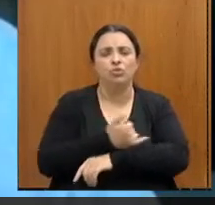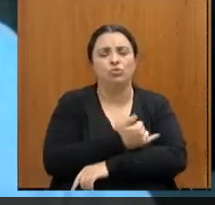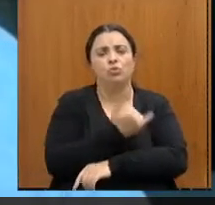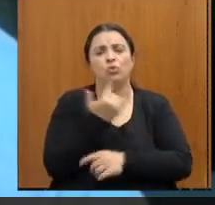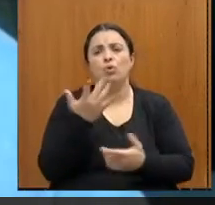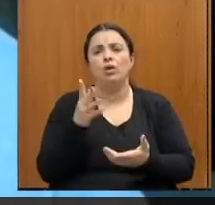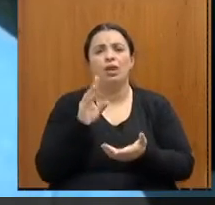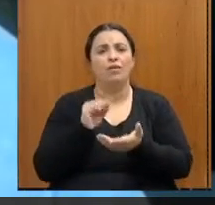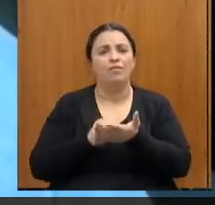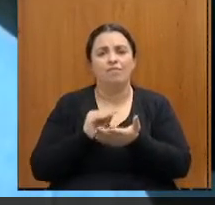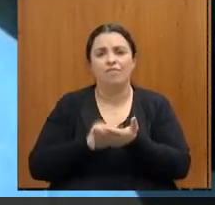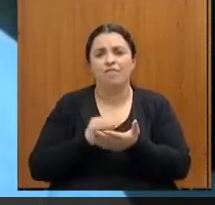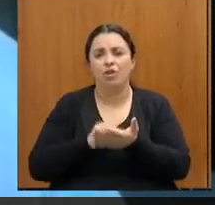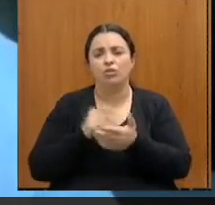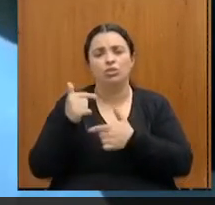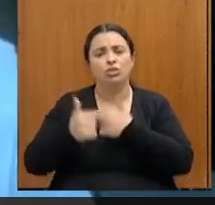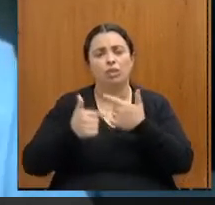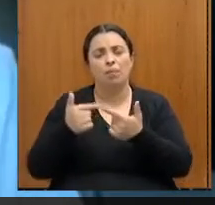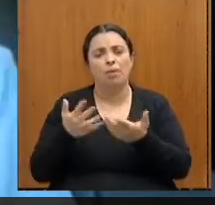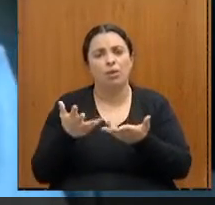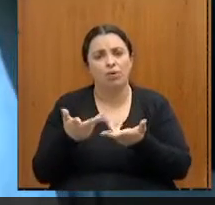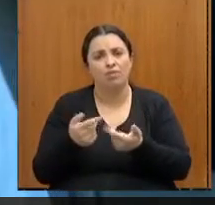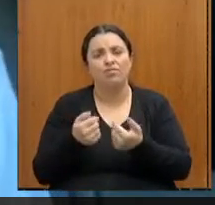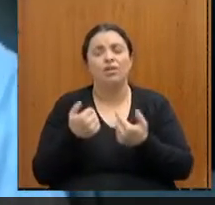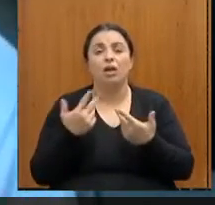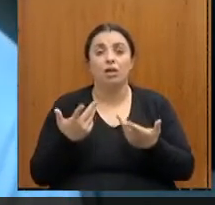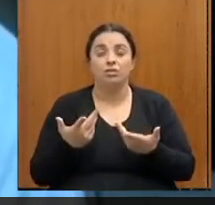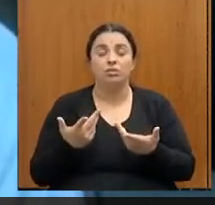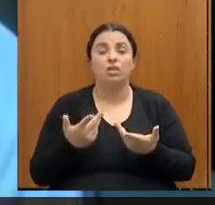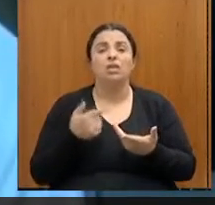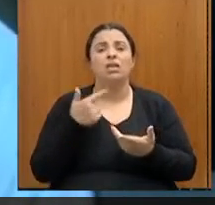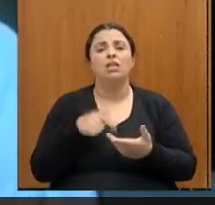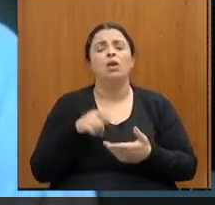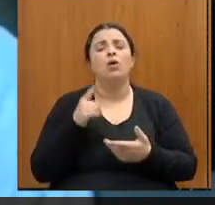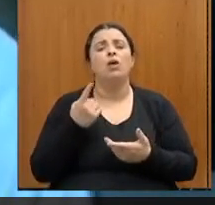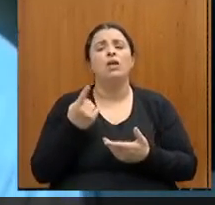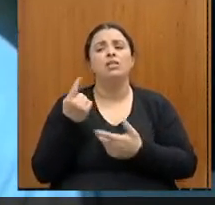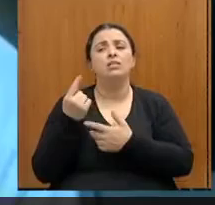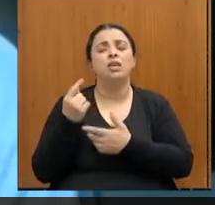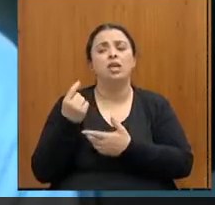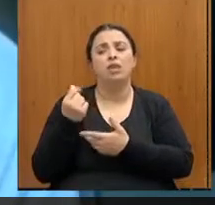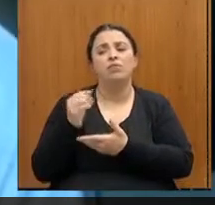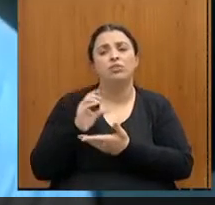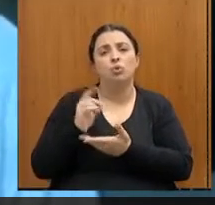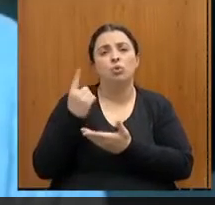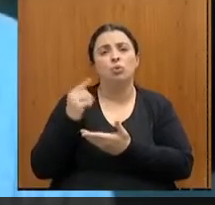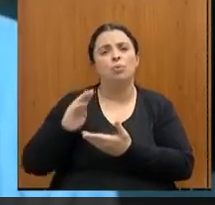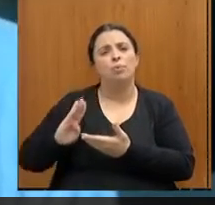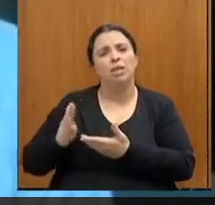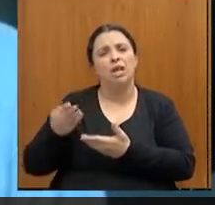mão-de-obra qualificada Então nesse sentido esse investimento de um Hub 430 milhões